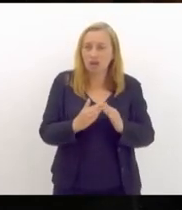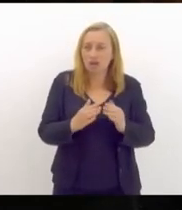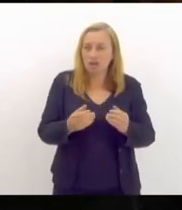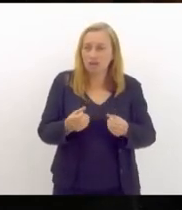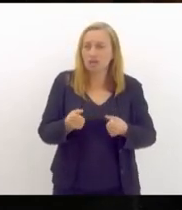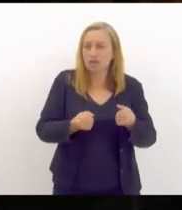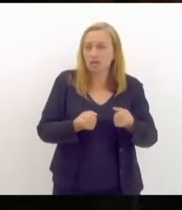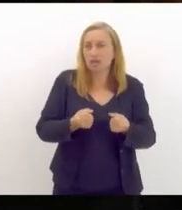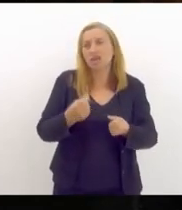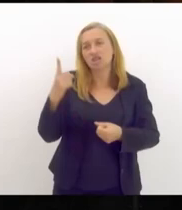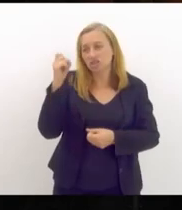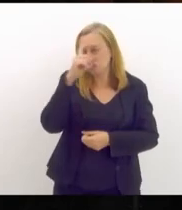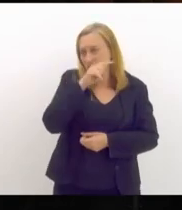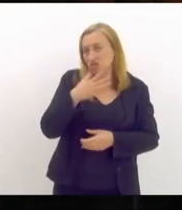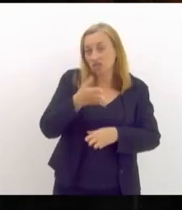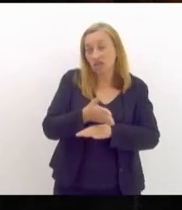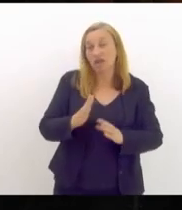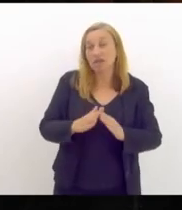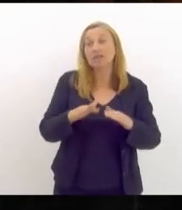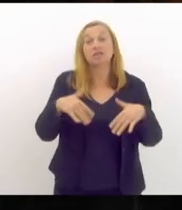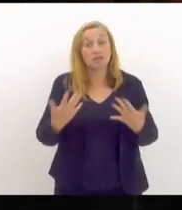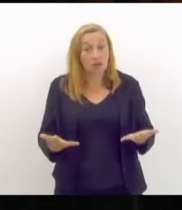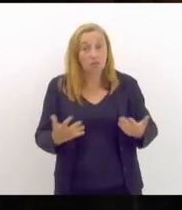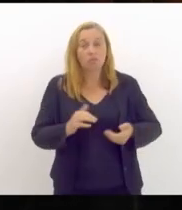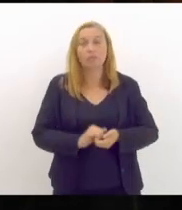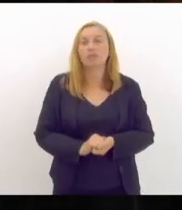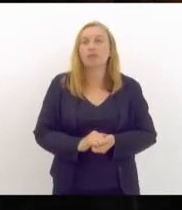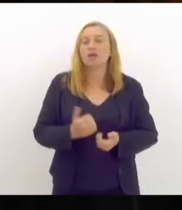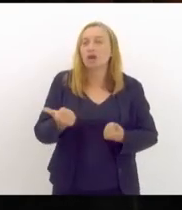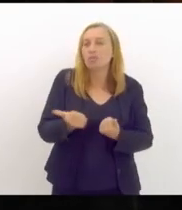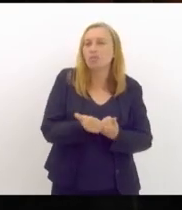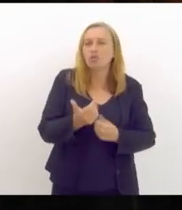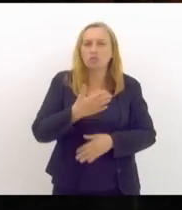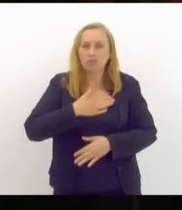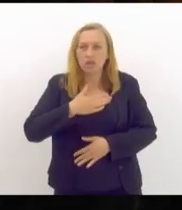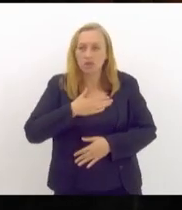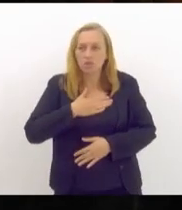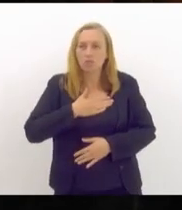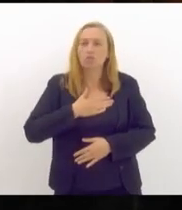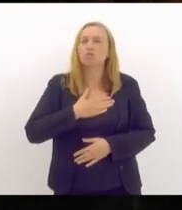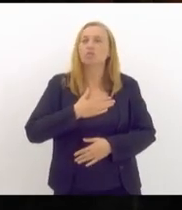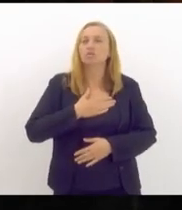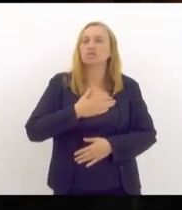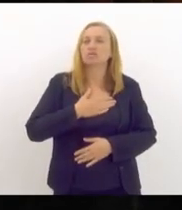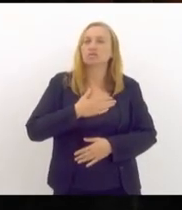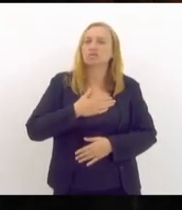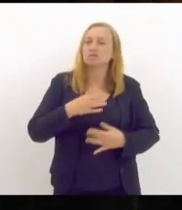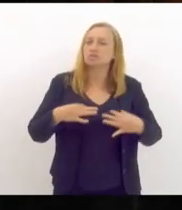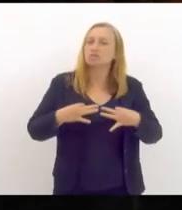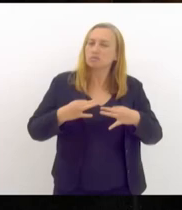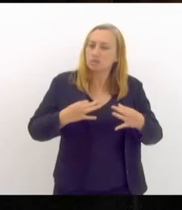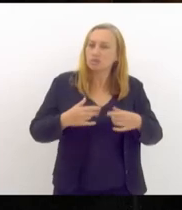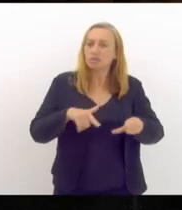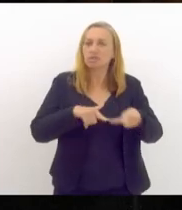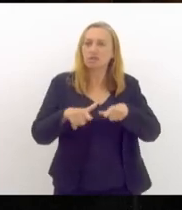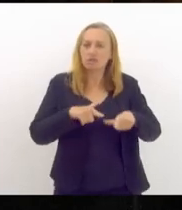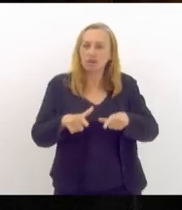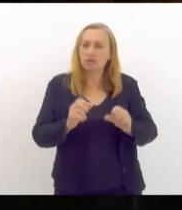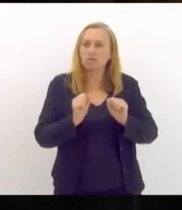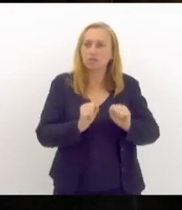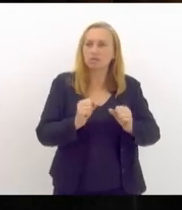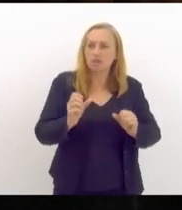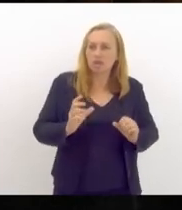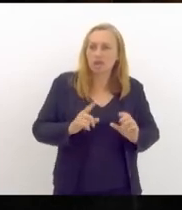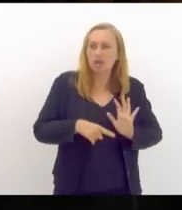falou o Tiago Foi difícil chegar em casa então todo meu apoio toda minha minha disposição para trabalho no que a gente puder